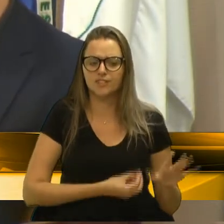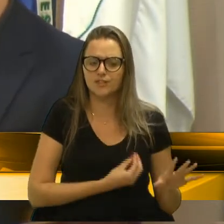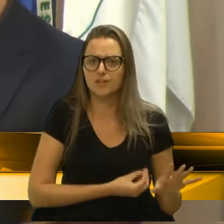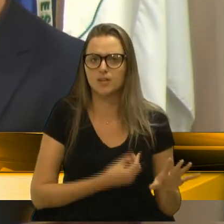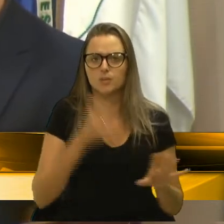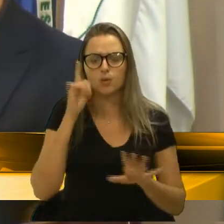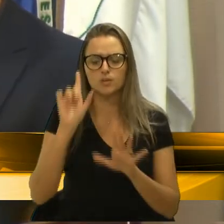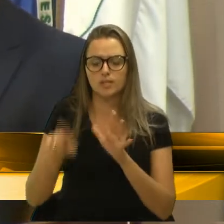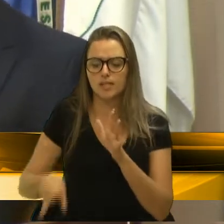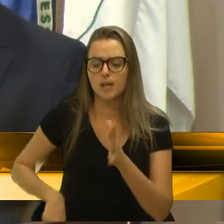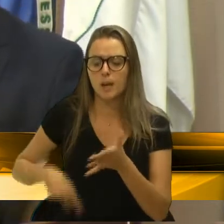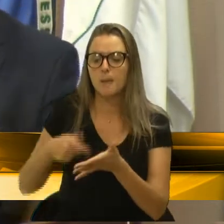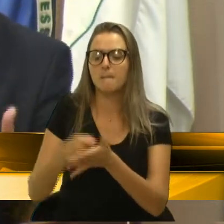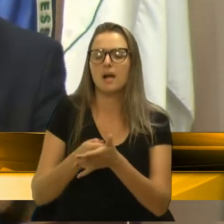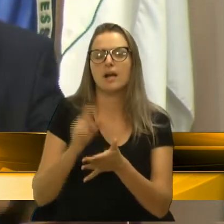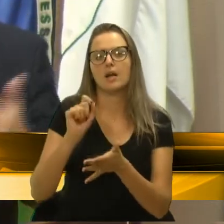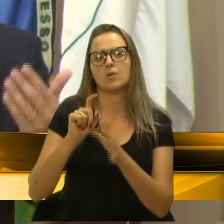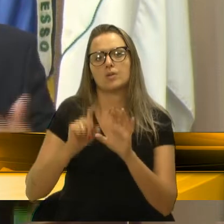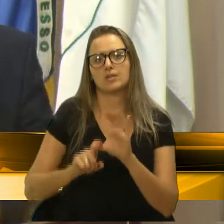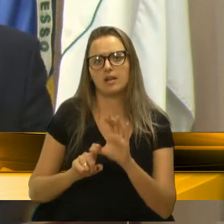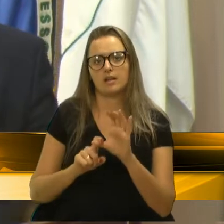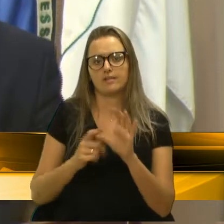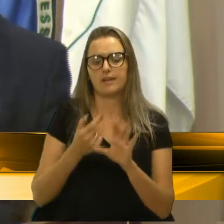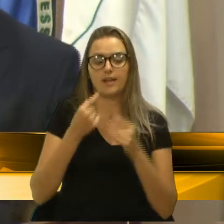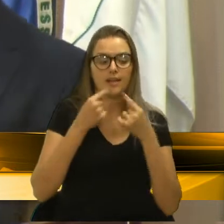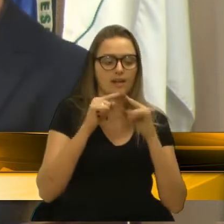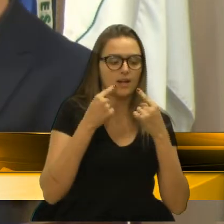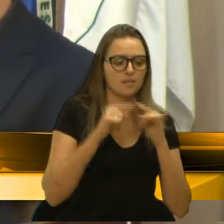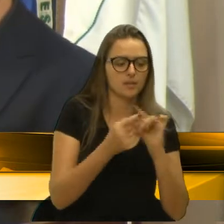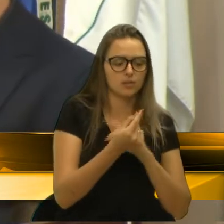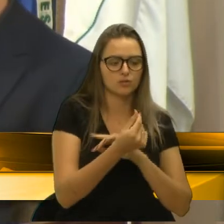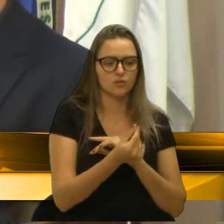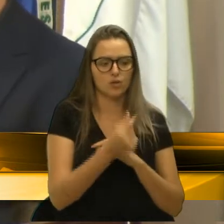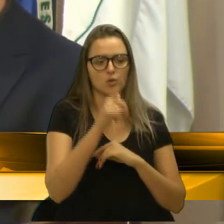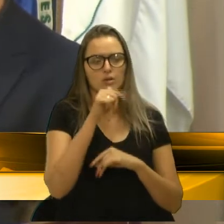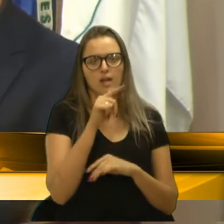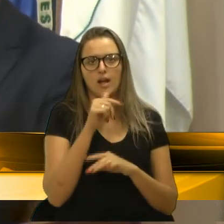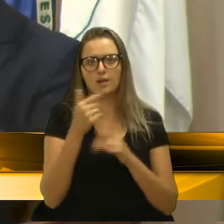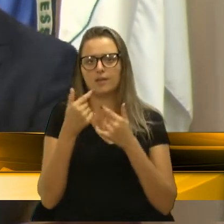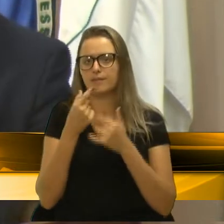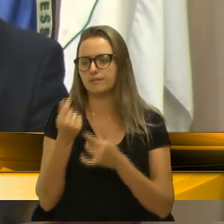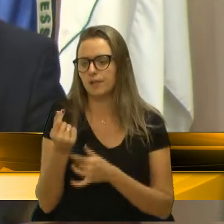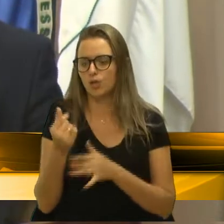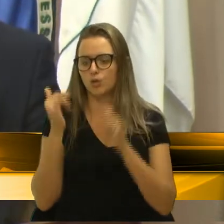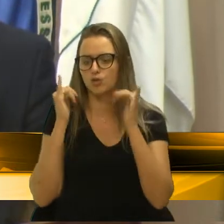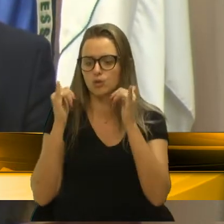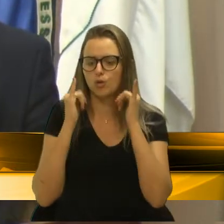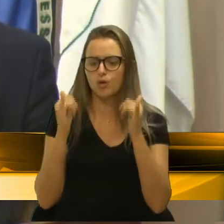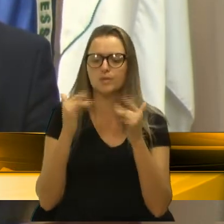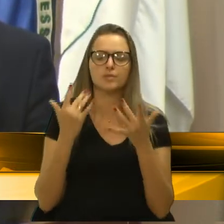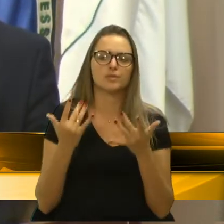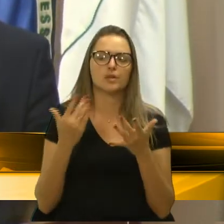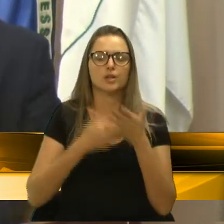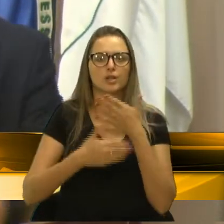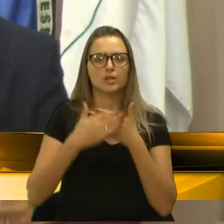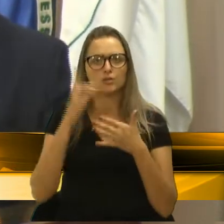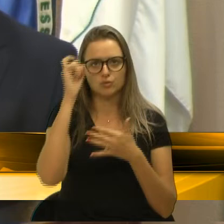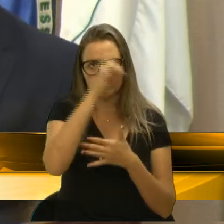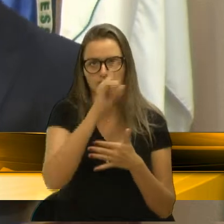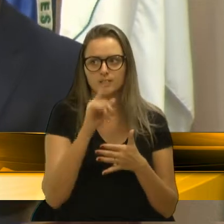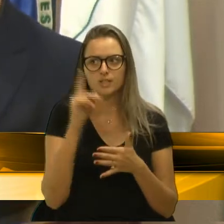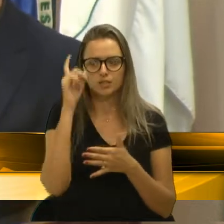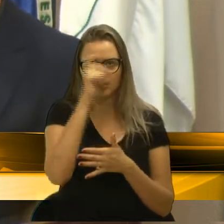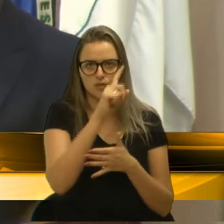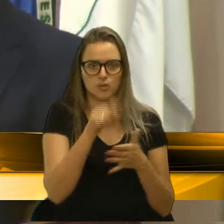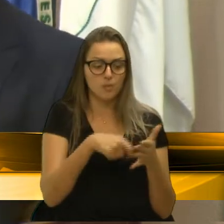básicas, reclamando do aumento de tarifa, disso, daquilo, não conseguindo pagar uma tarifa de ônibus, tendo dificuldade para pagar a tarifa d'água, tendo dificuldade para